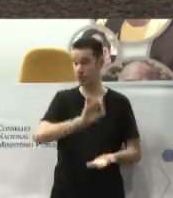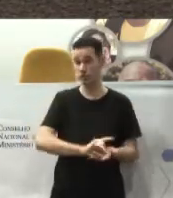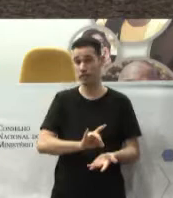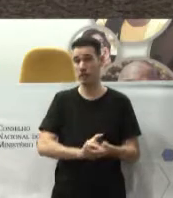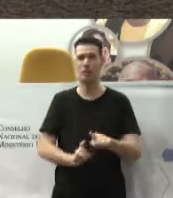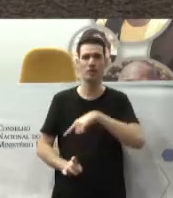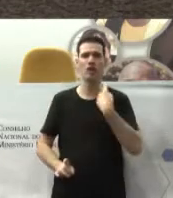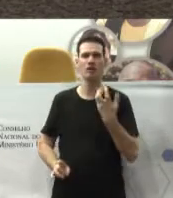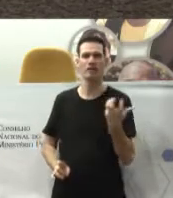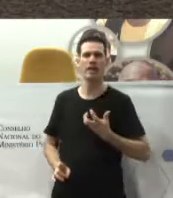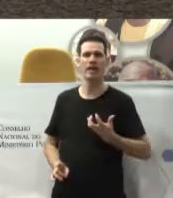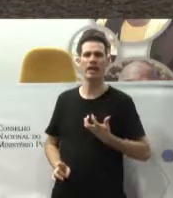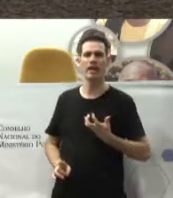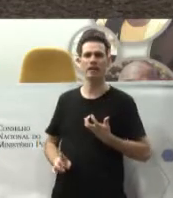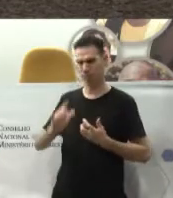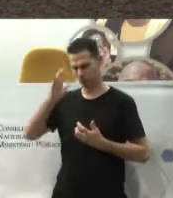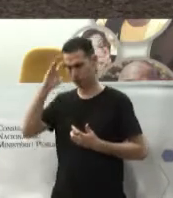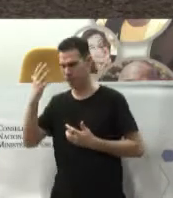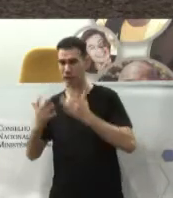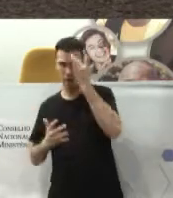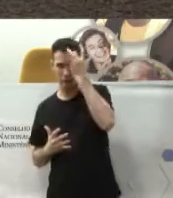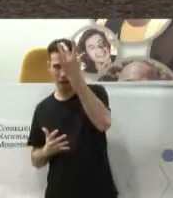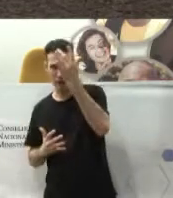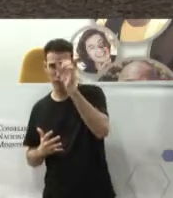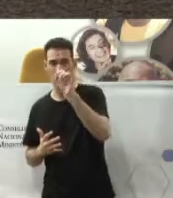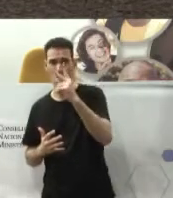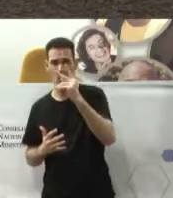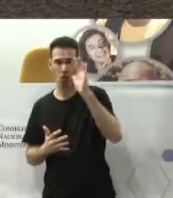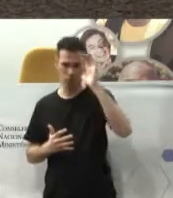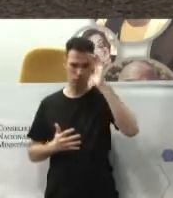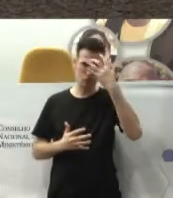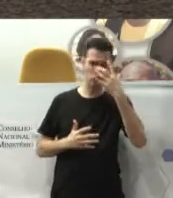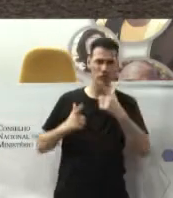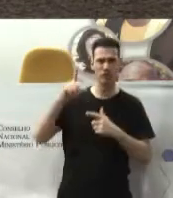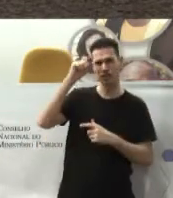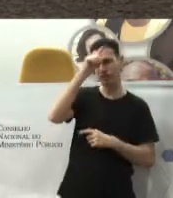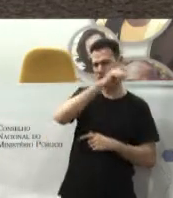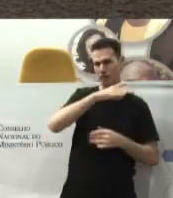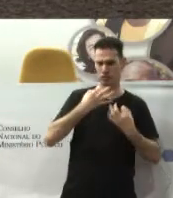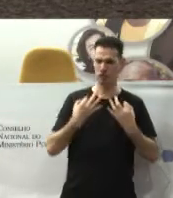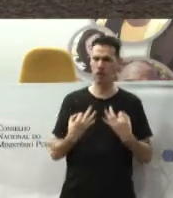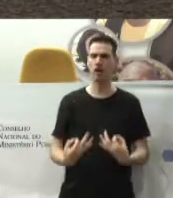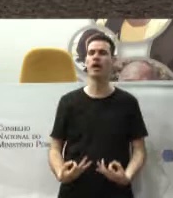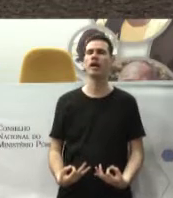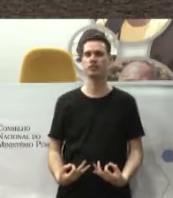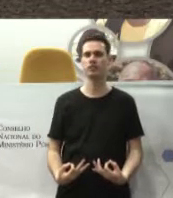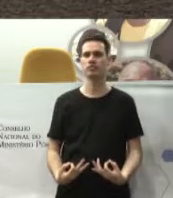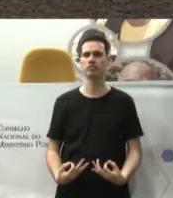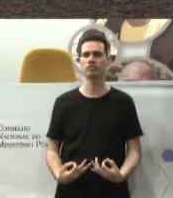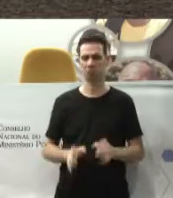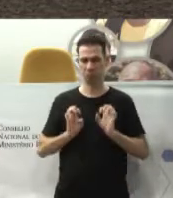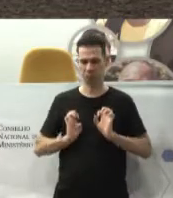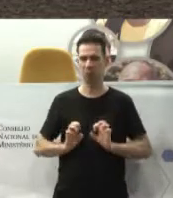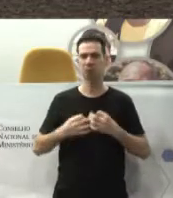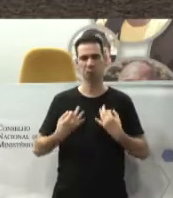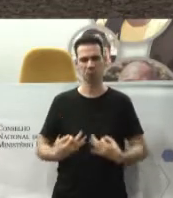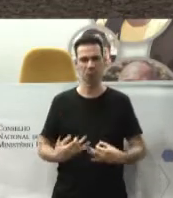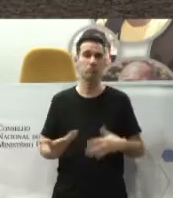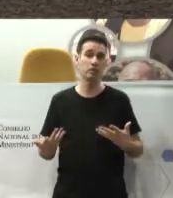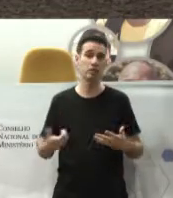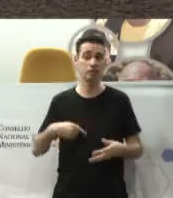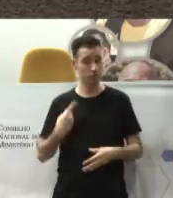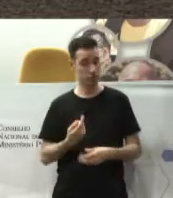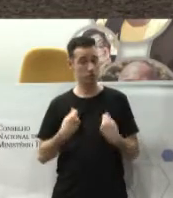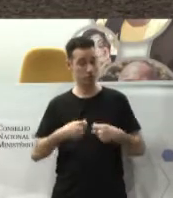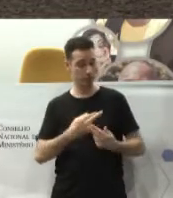soluções simples e erradas ou as soluções complexas e corretas? No fundo, esse é o compromisso que a